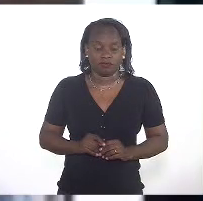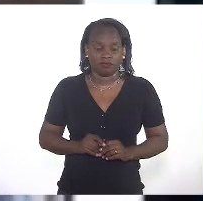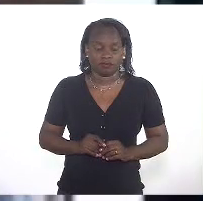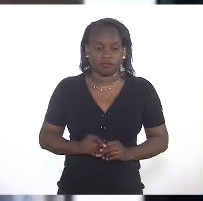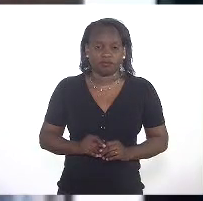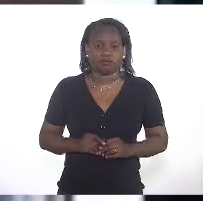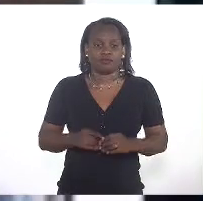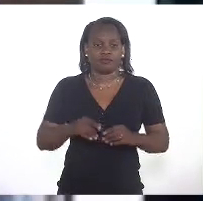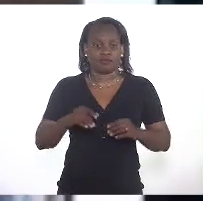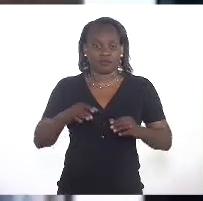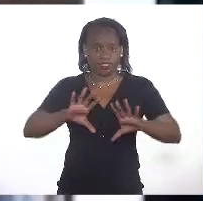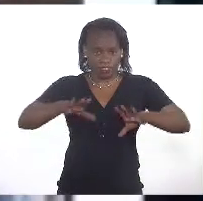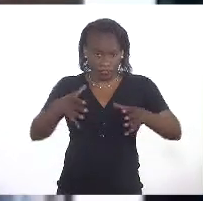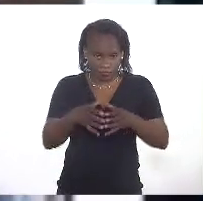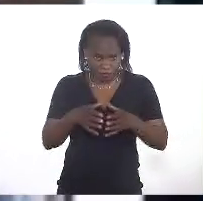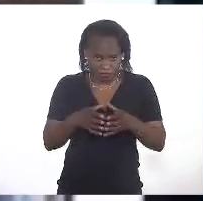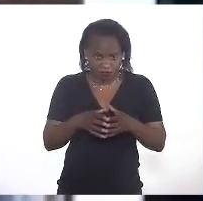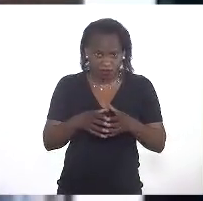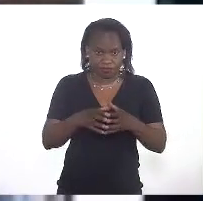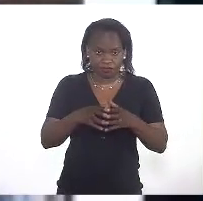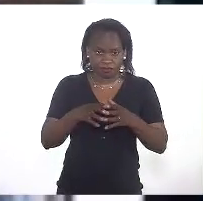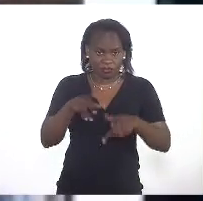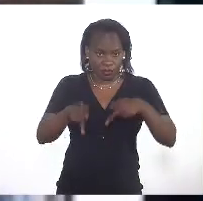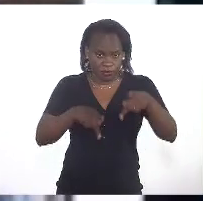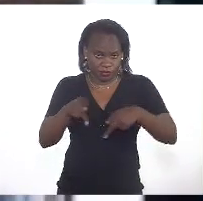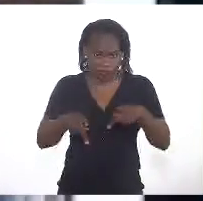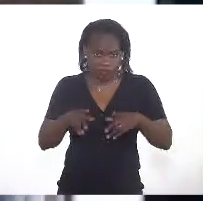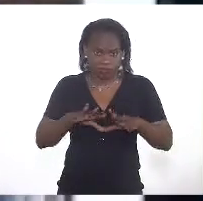a civilização.